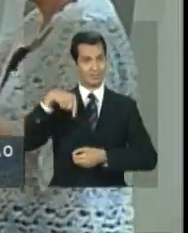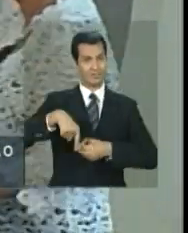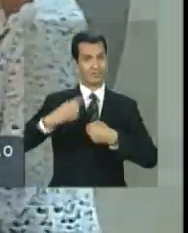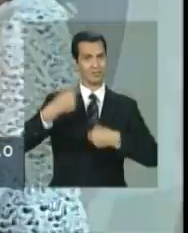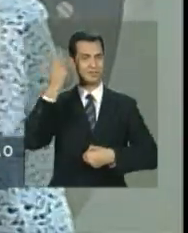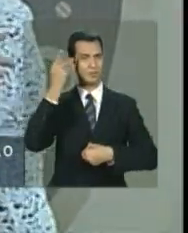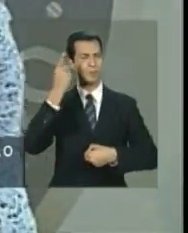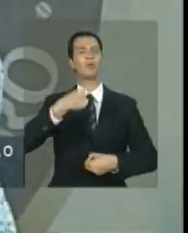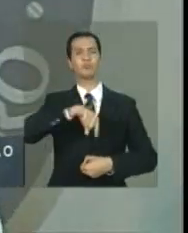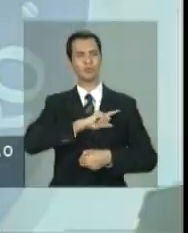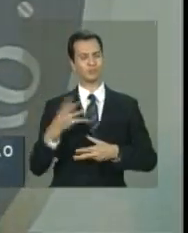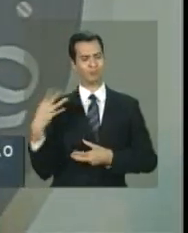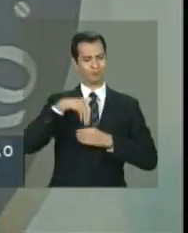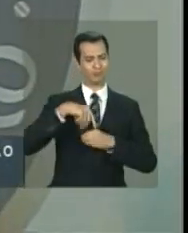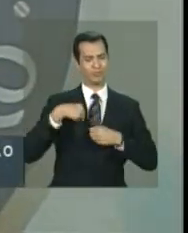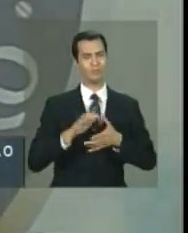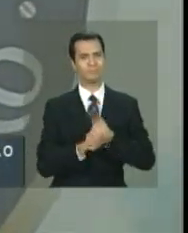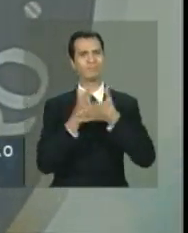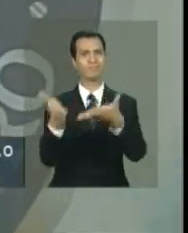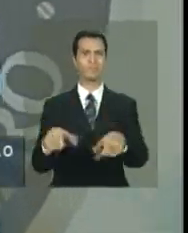Parabéns.